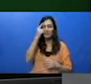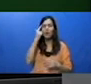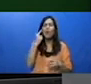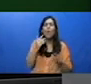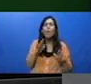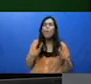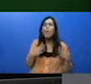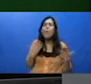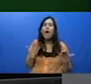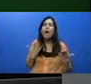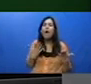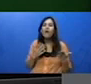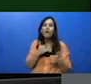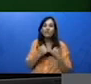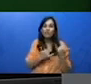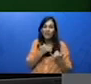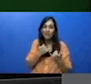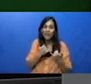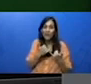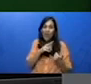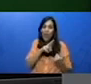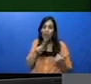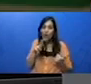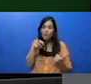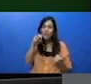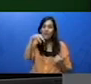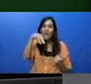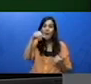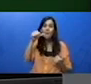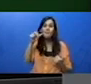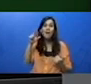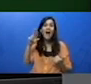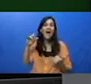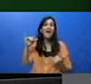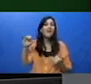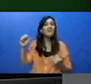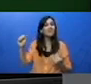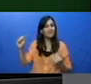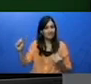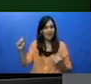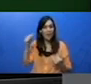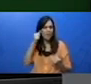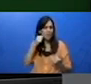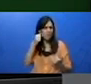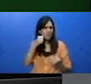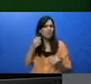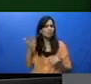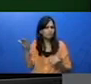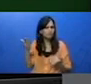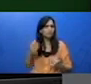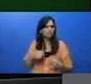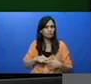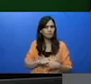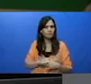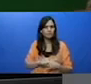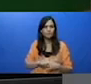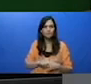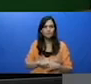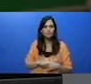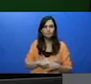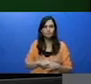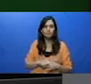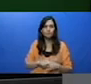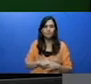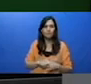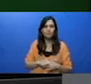jogador? Maria ganhará 1 ponto, porque o que ela compôs é maior, ó. 821 maior que